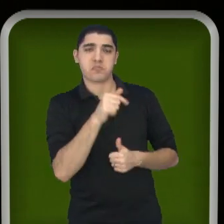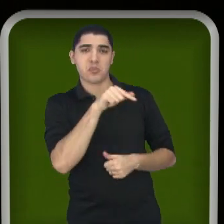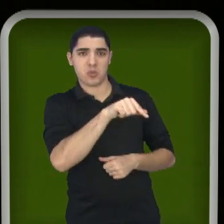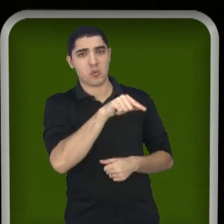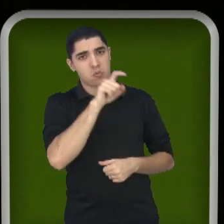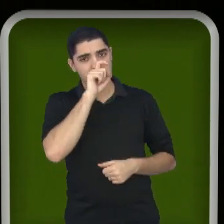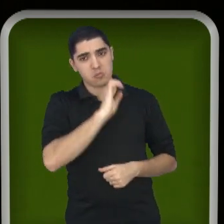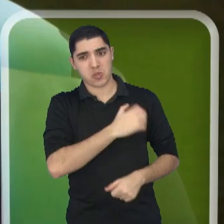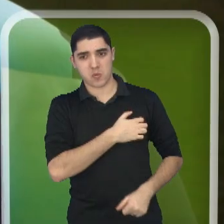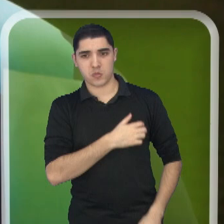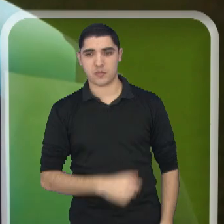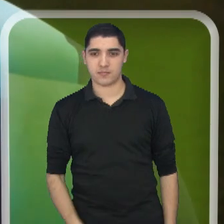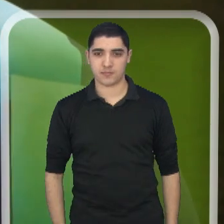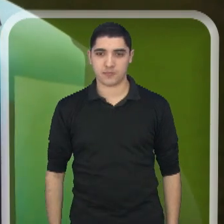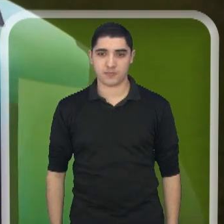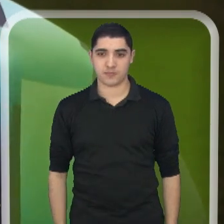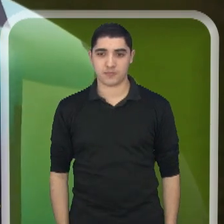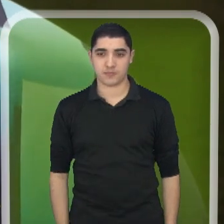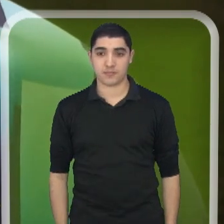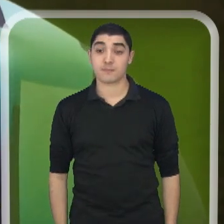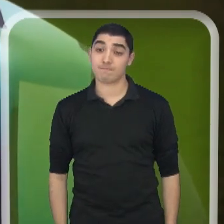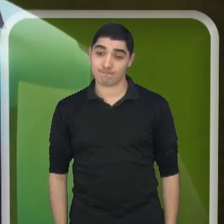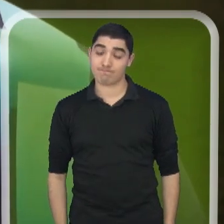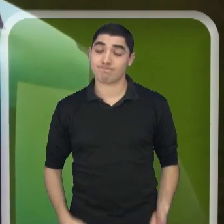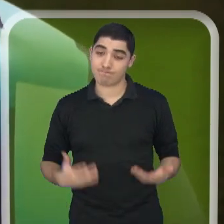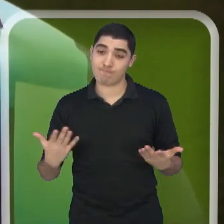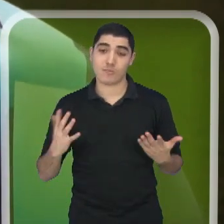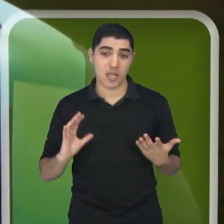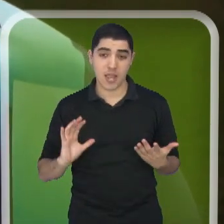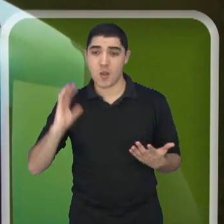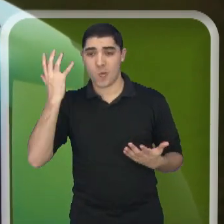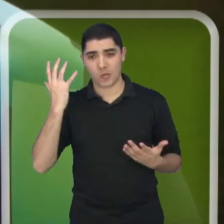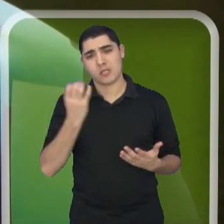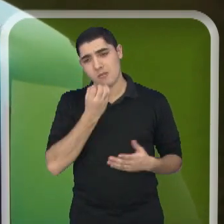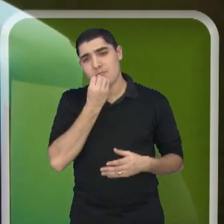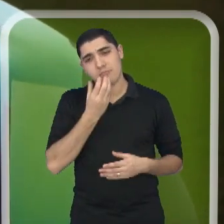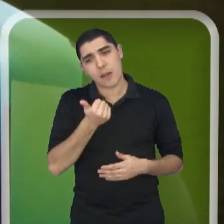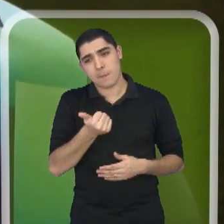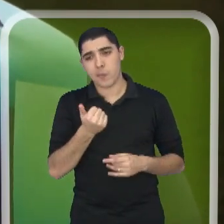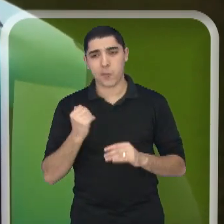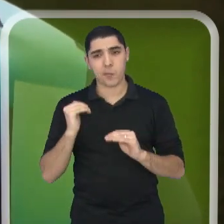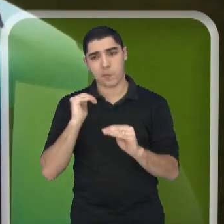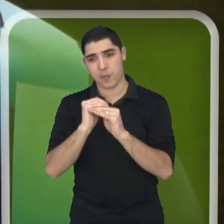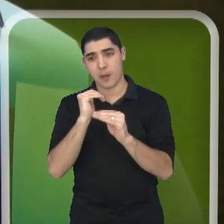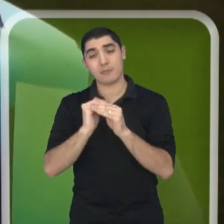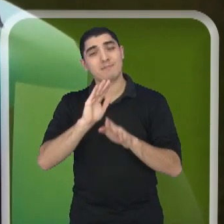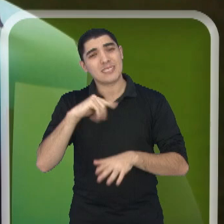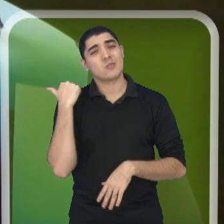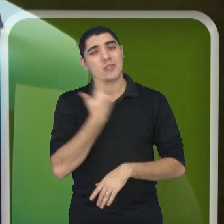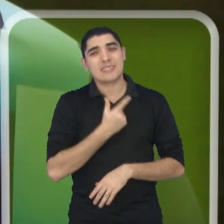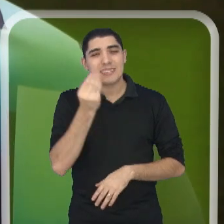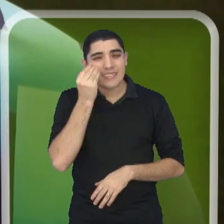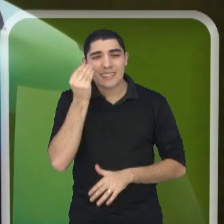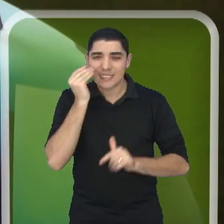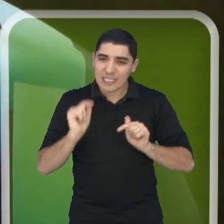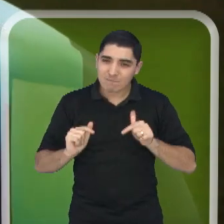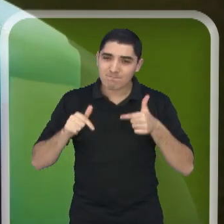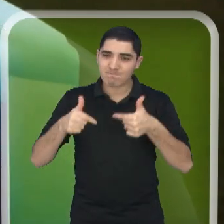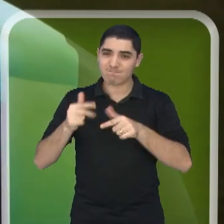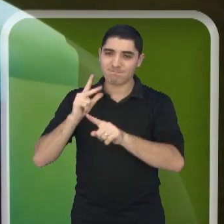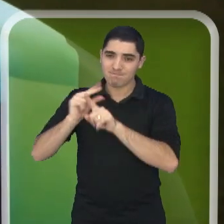lados joseenses. Devido às circunstâncias, sim. Mas a gente veio aqui para vencer, a gente precisava